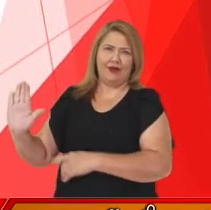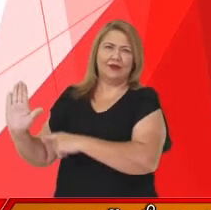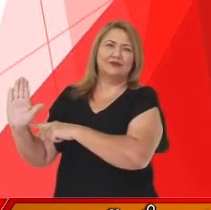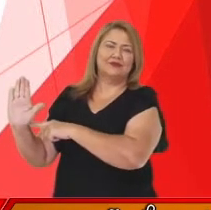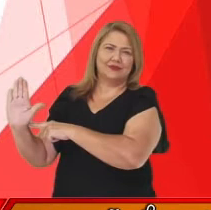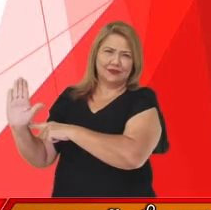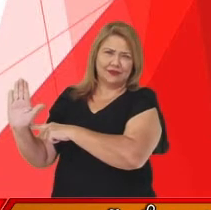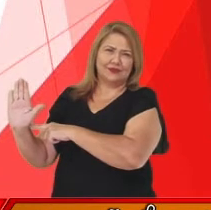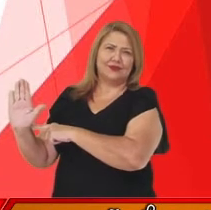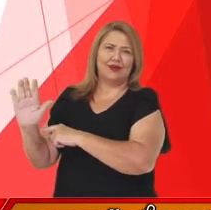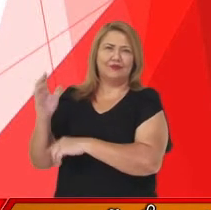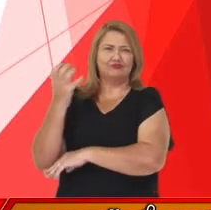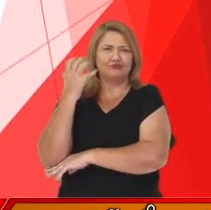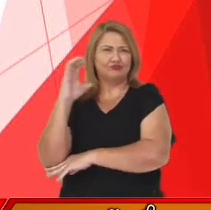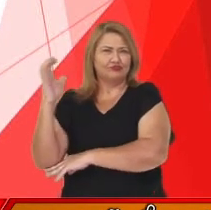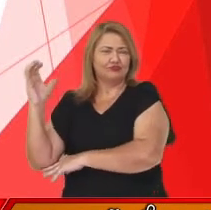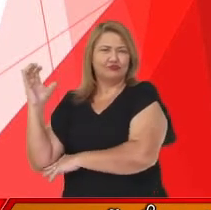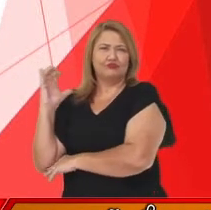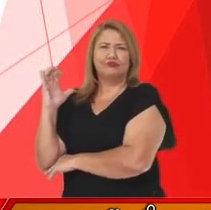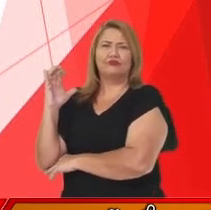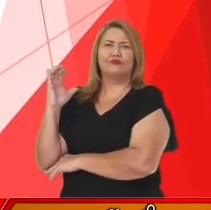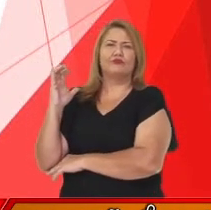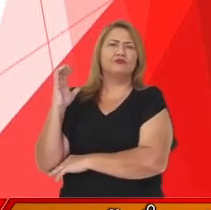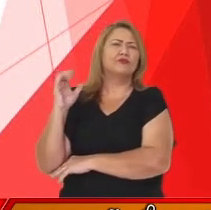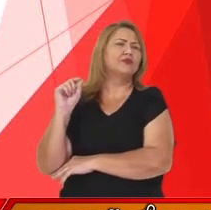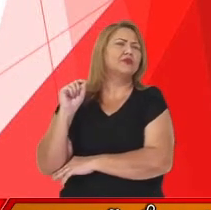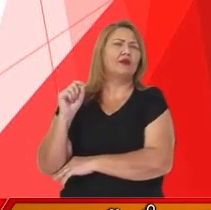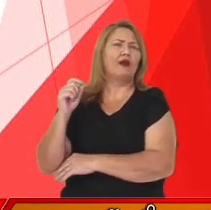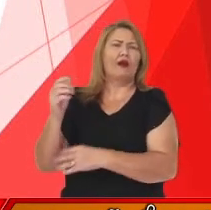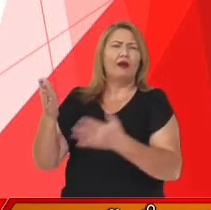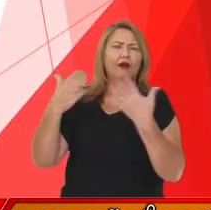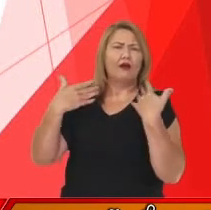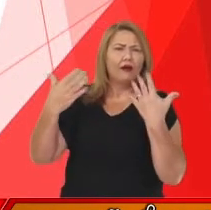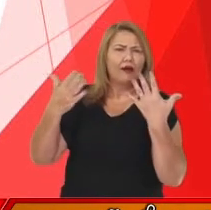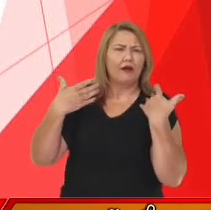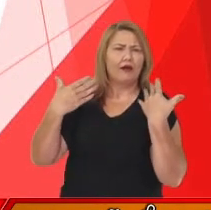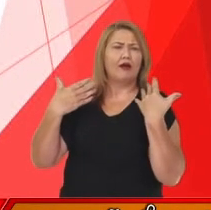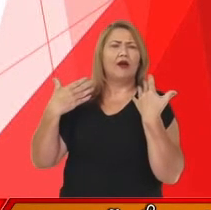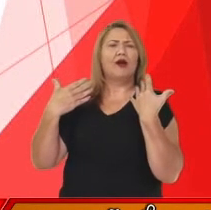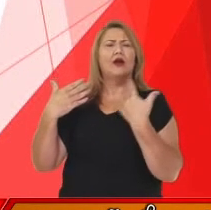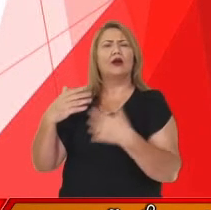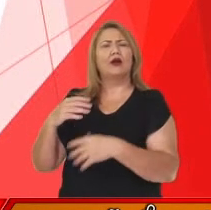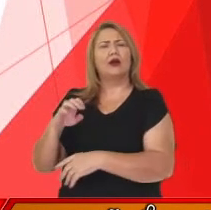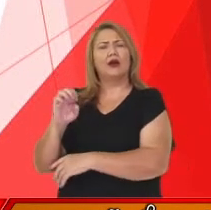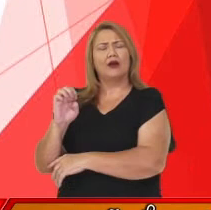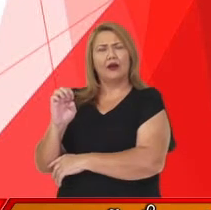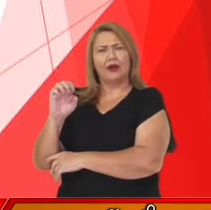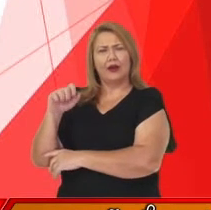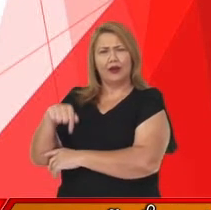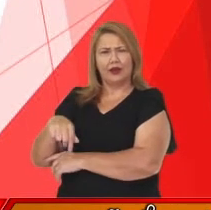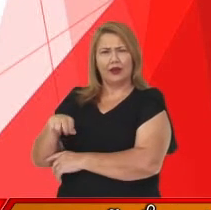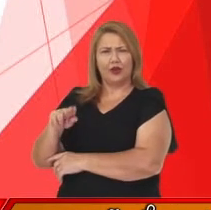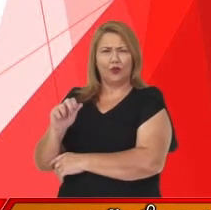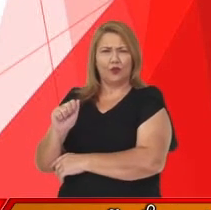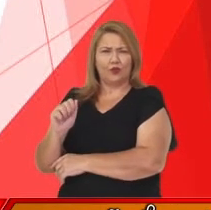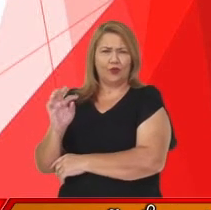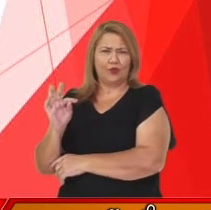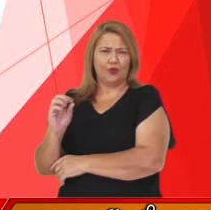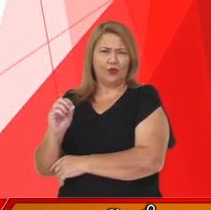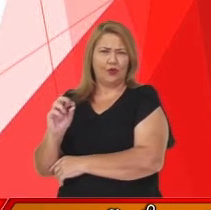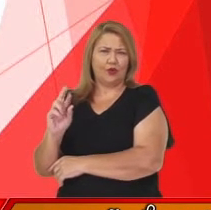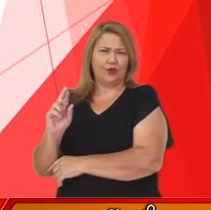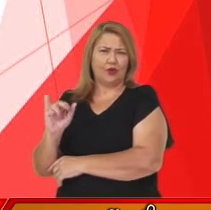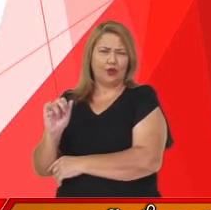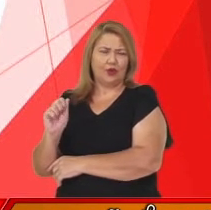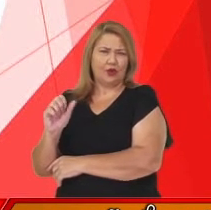no continente asiático as florestas tropicais ou florestas equatoriais elas estão localizadas